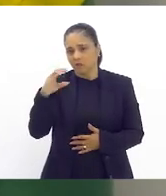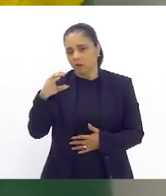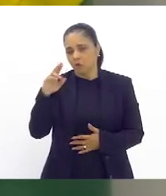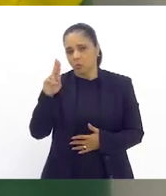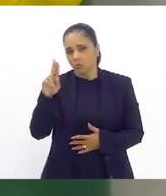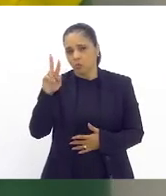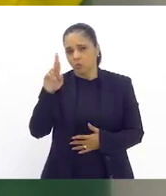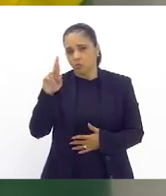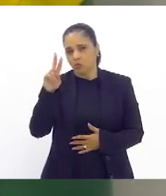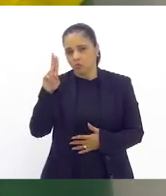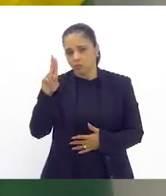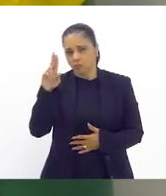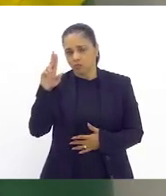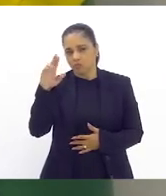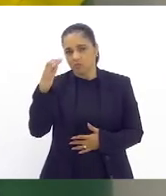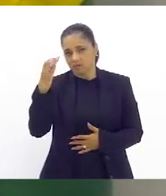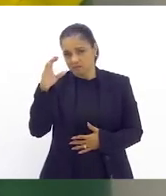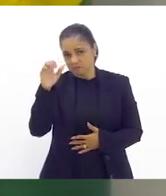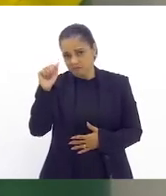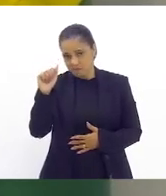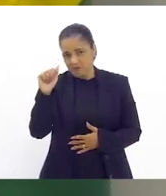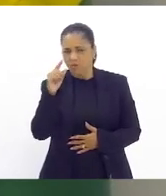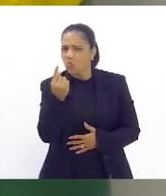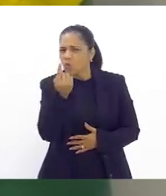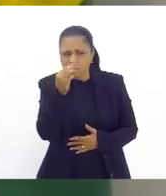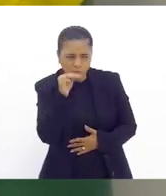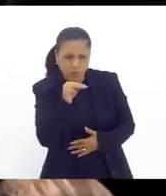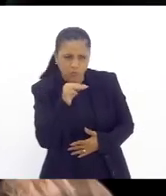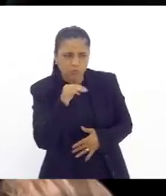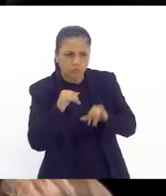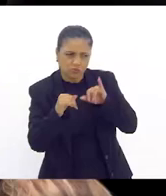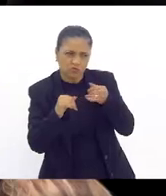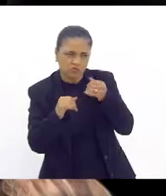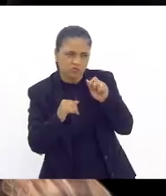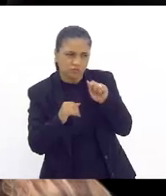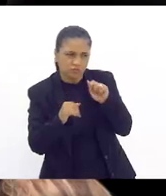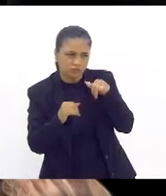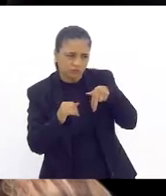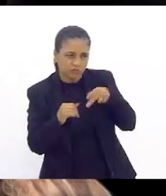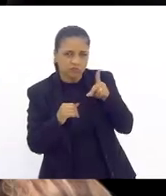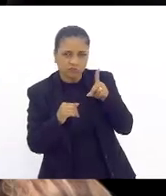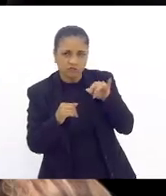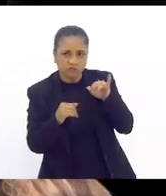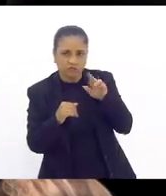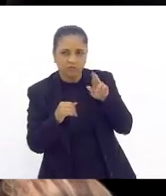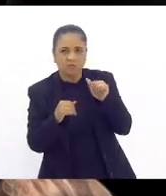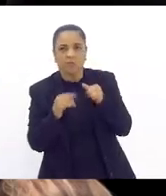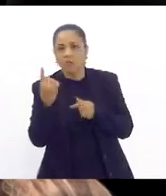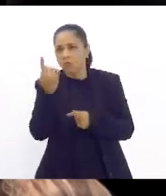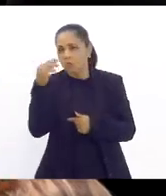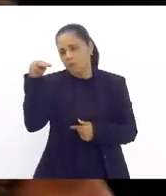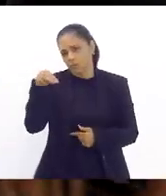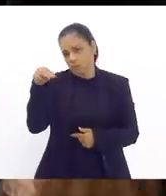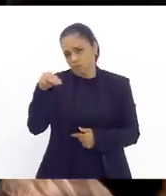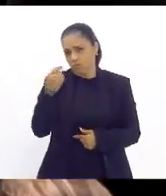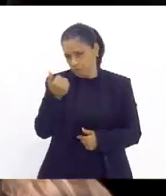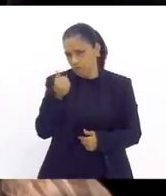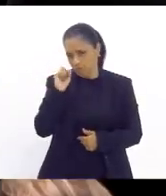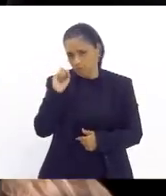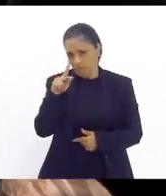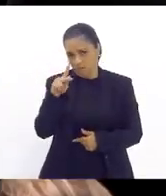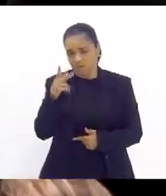Jandira um minuto tá rapidinho tá pode falar a senhora tem um minuto